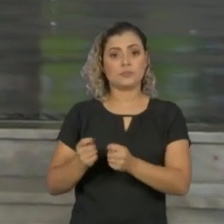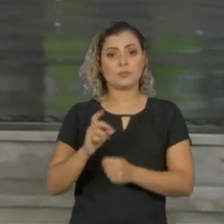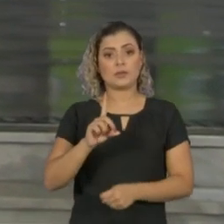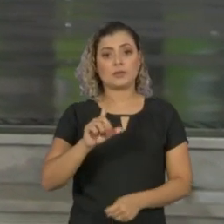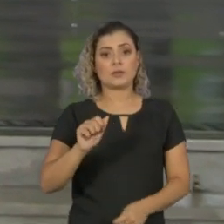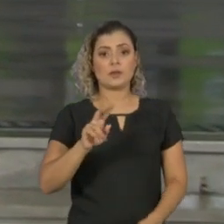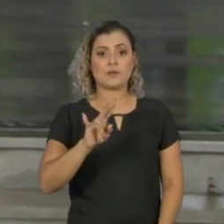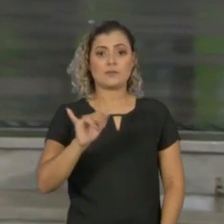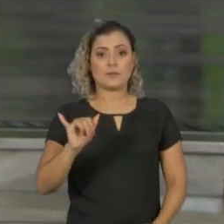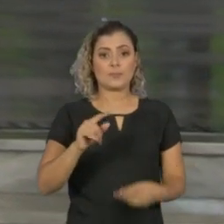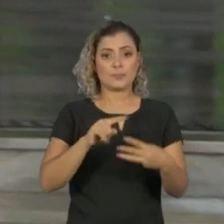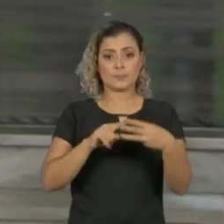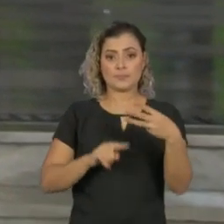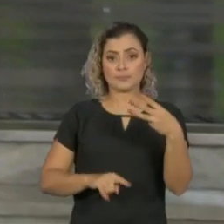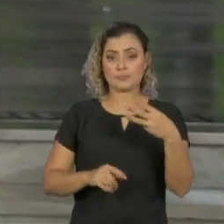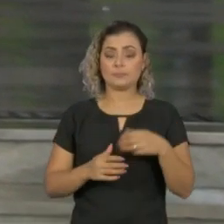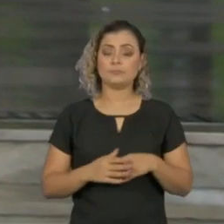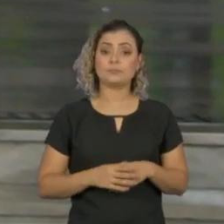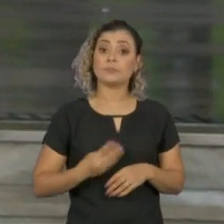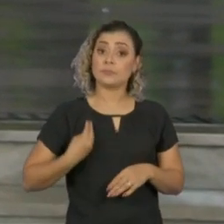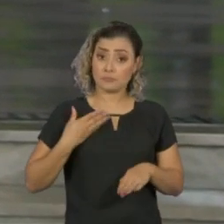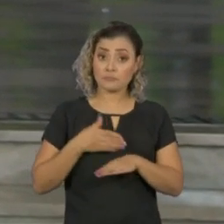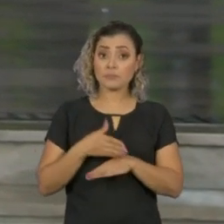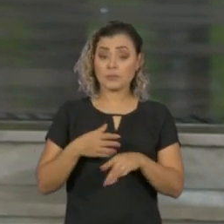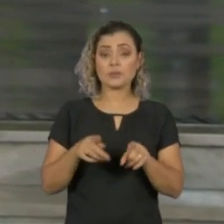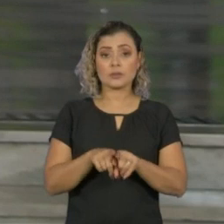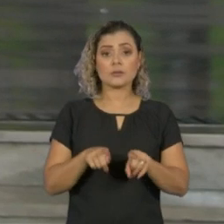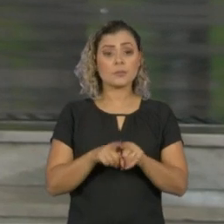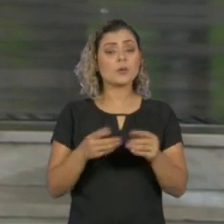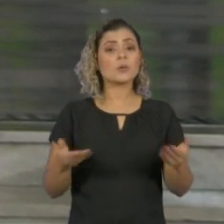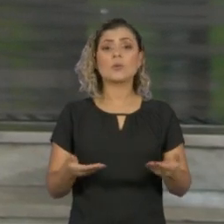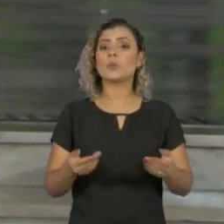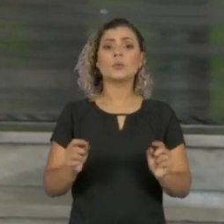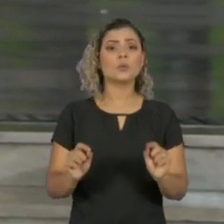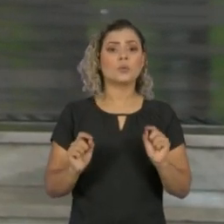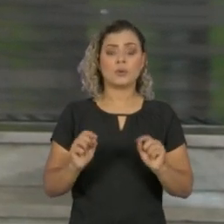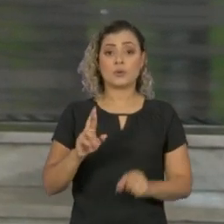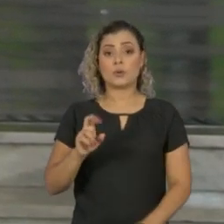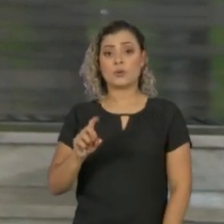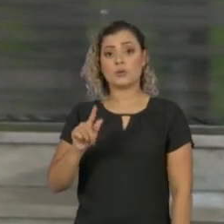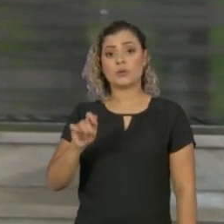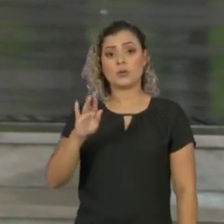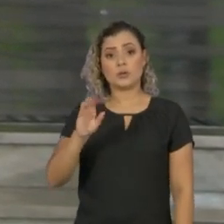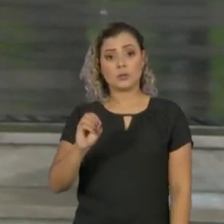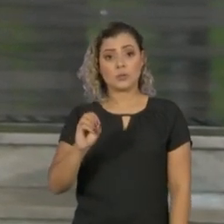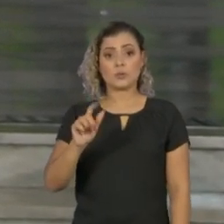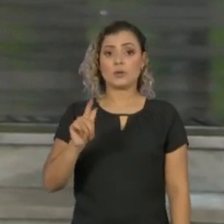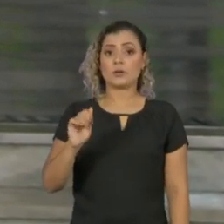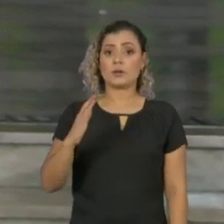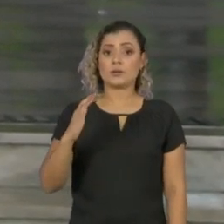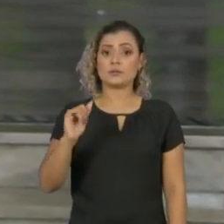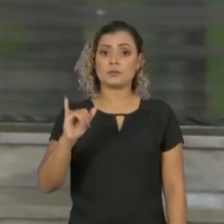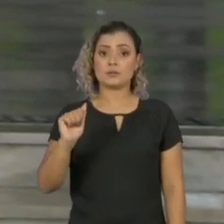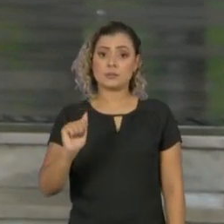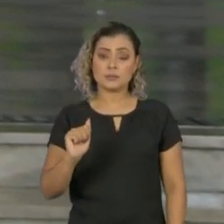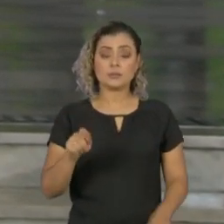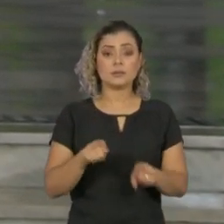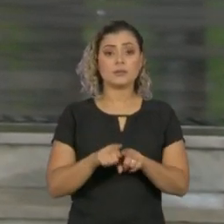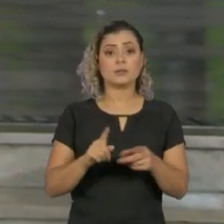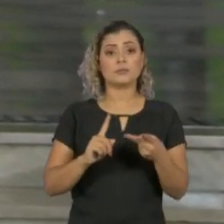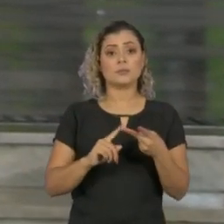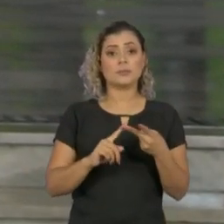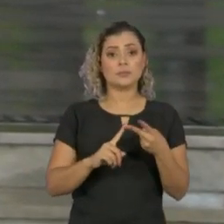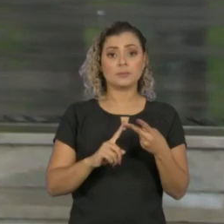Davi Wipp. Estão também presentes aqui, ao lado, acompanhando, Rodrigo Garcia, vice-governador e secretário de Governo do estado de São Paulo,